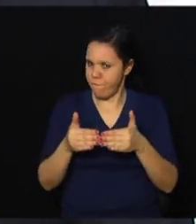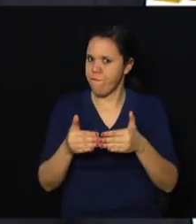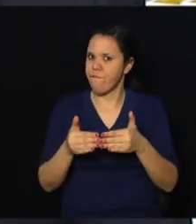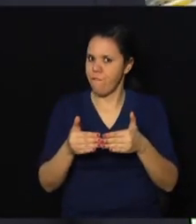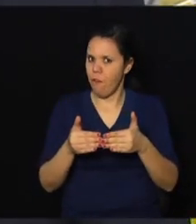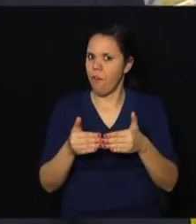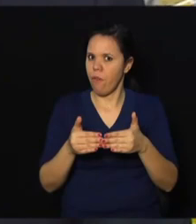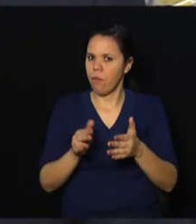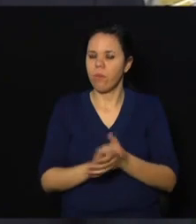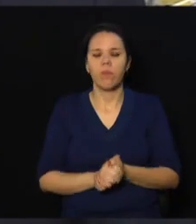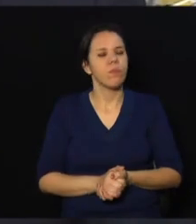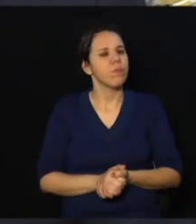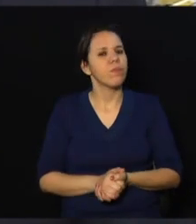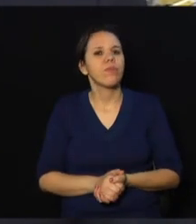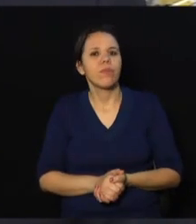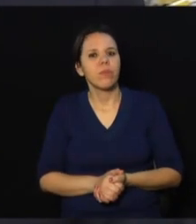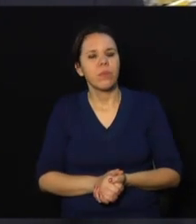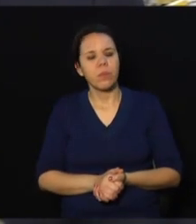que ter